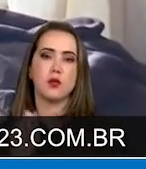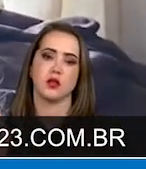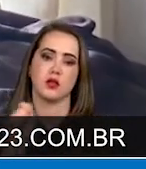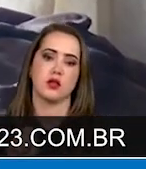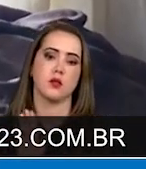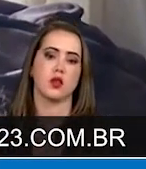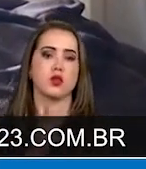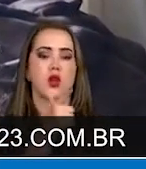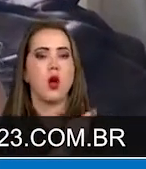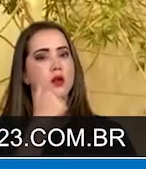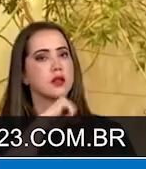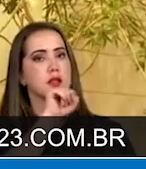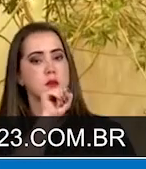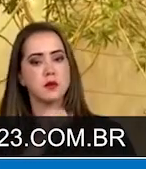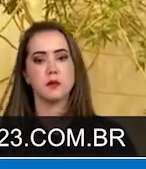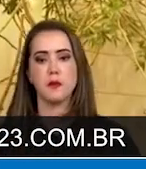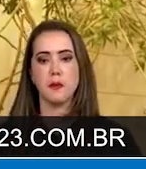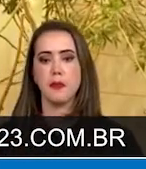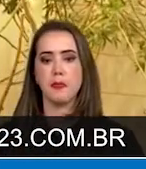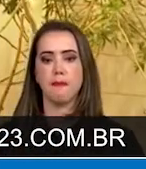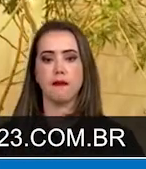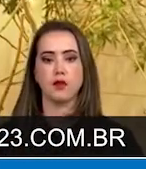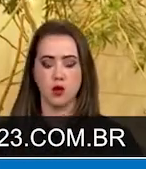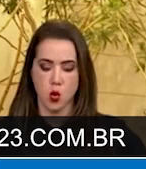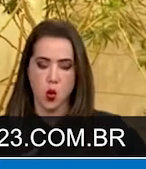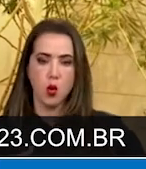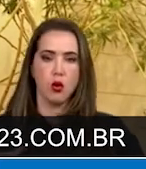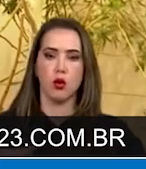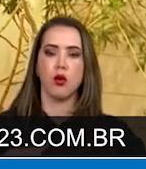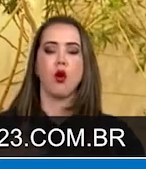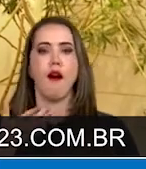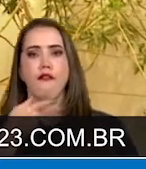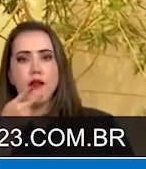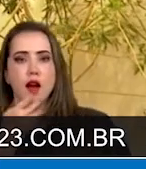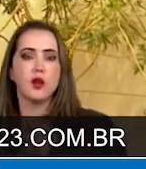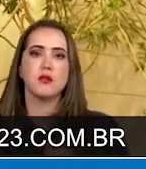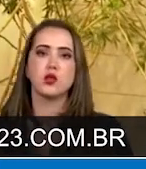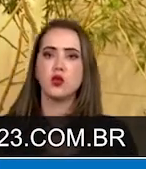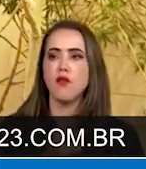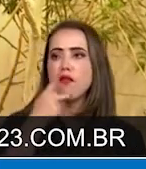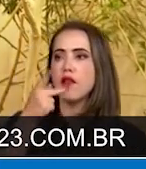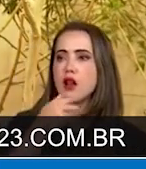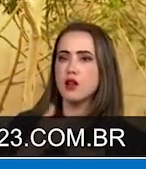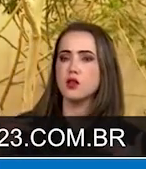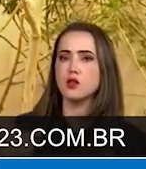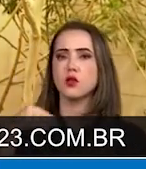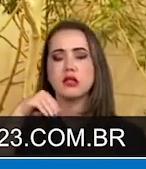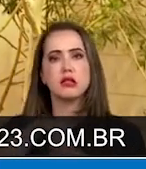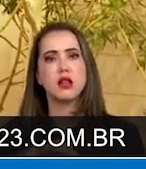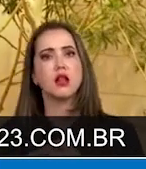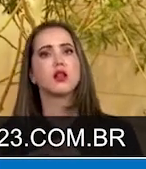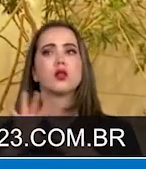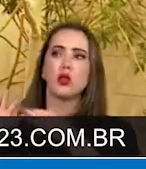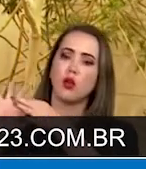outras mães e pacientes. O equilíbrio começou a melhorar, a fala começou a melhorar, ela começou a falar as coisas dentro do contexto. Meu